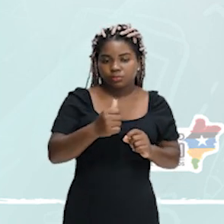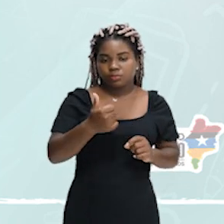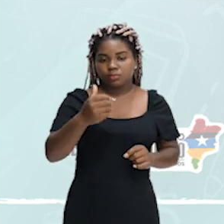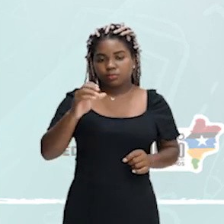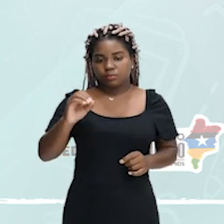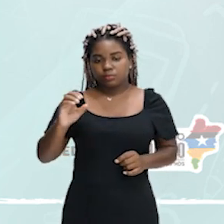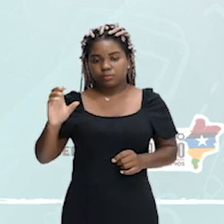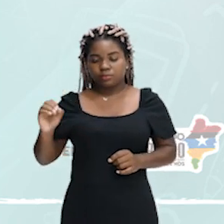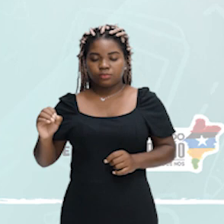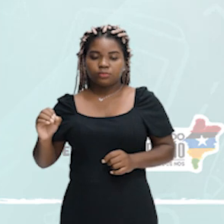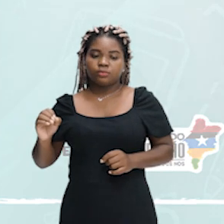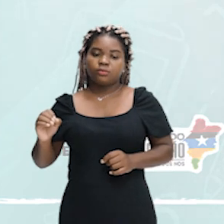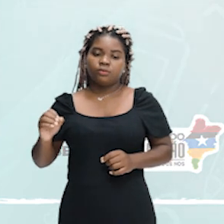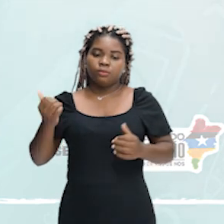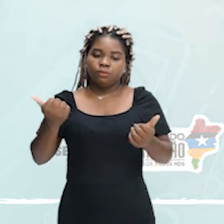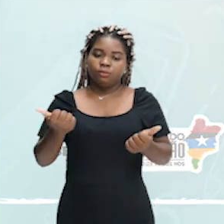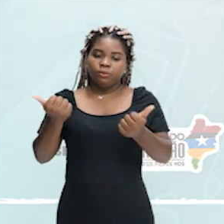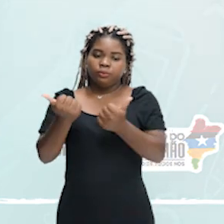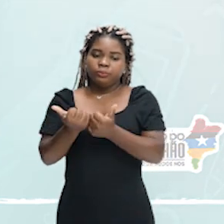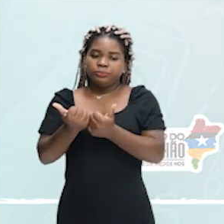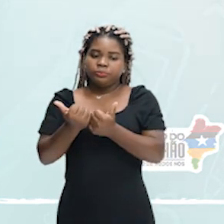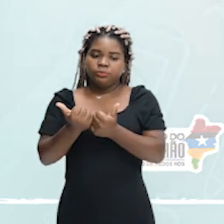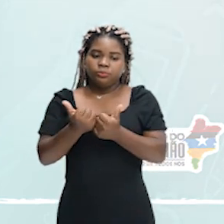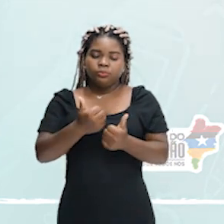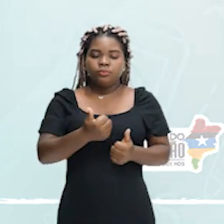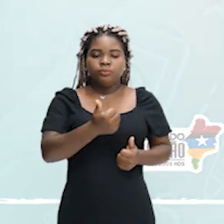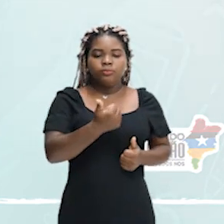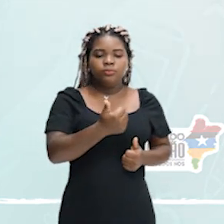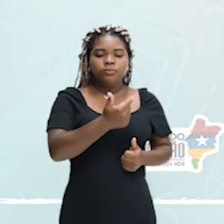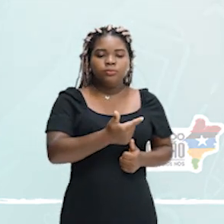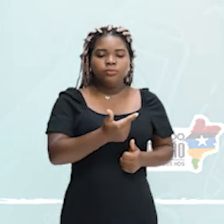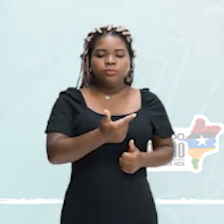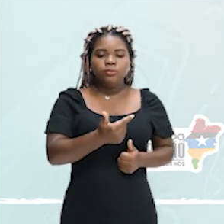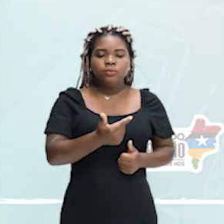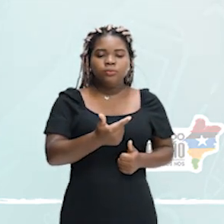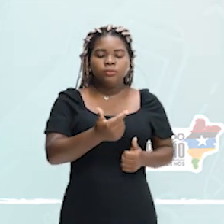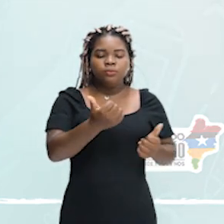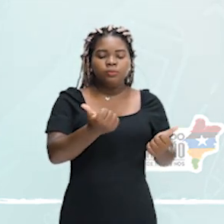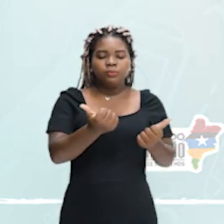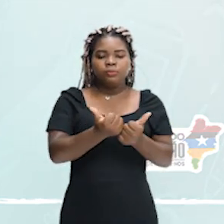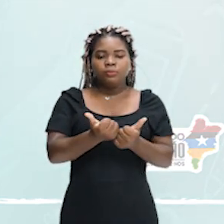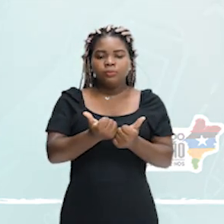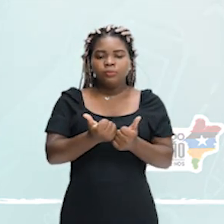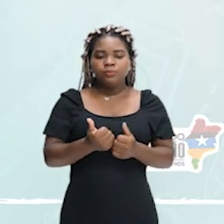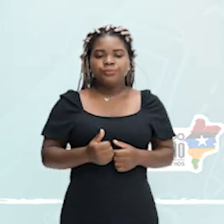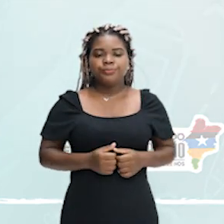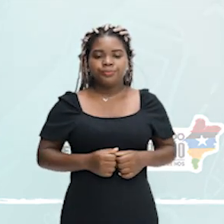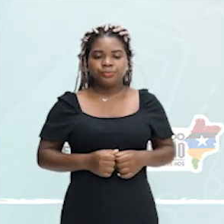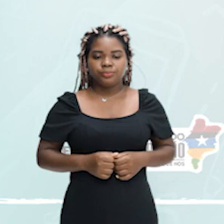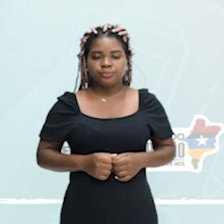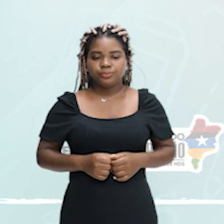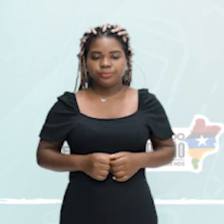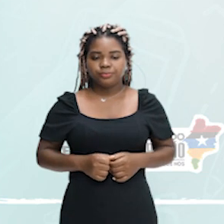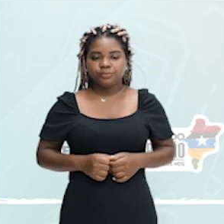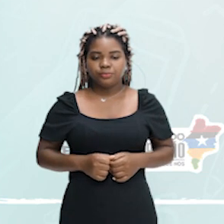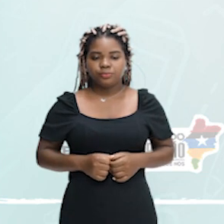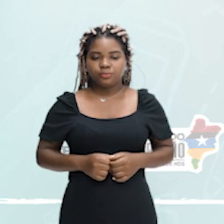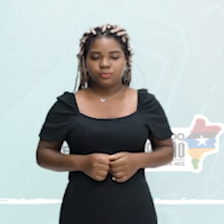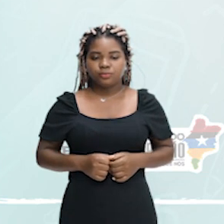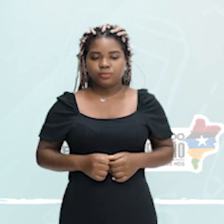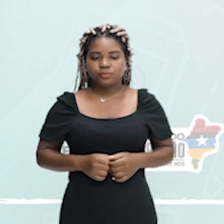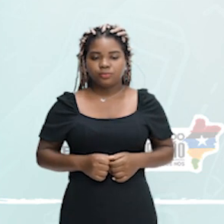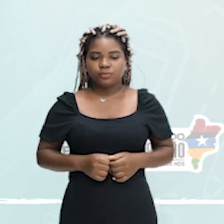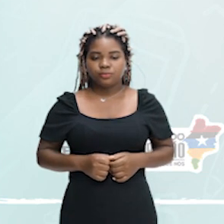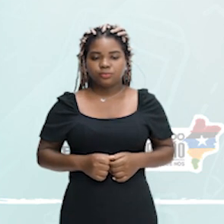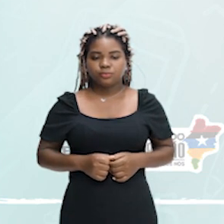fazer? Substituindo, né? Perceba que o 12 está aparecendo aqui no lugar do X. Então, eu vou fazer a substituição e continuo os meus cálculos. Eu